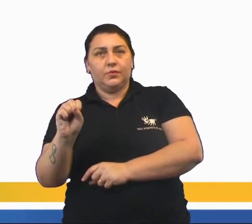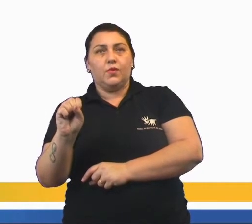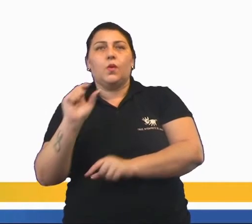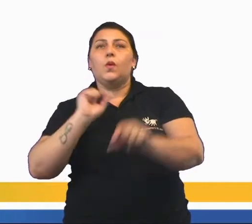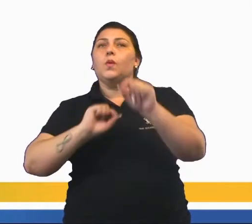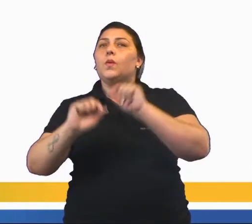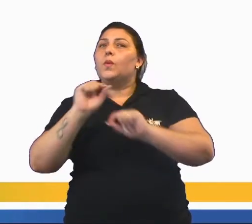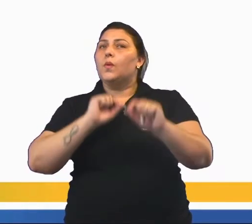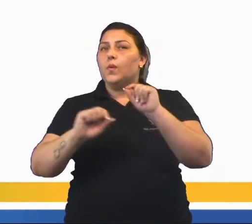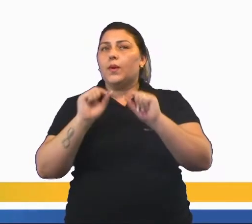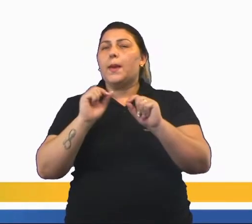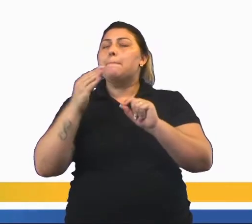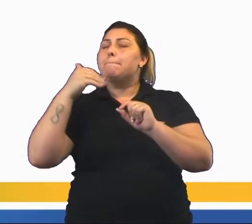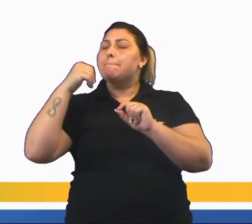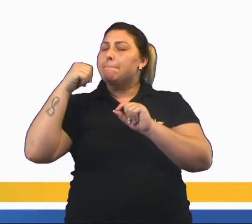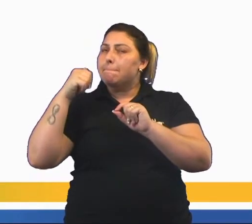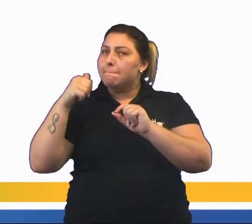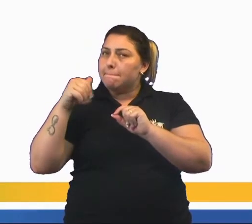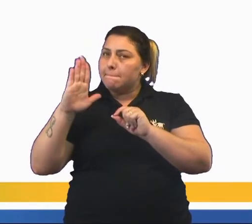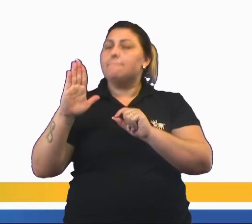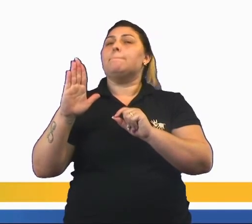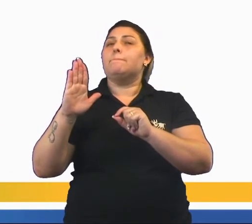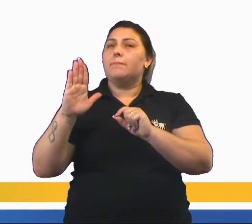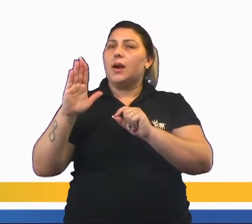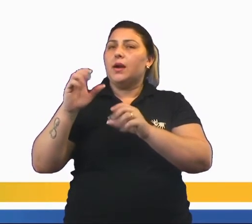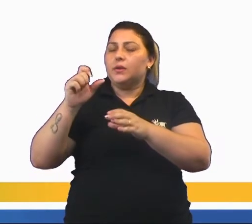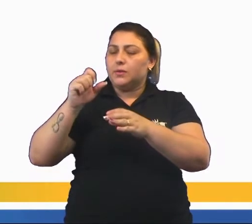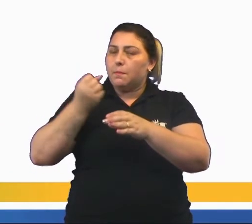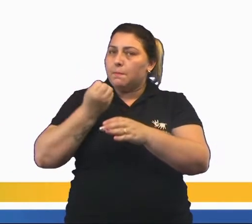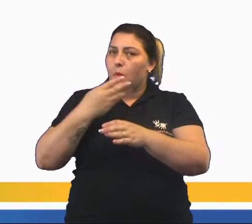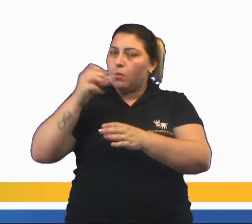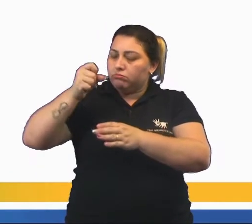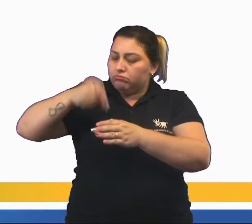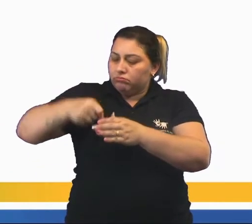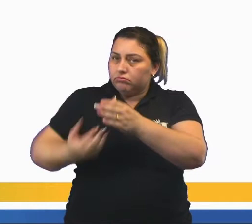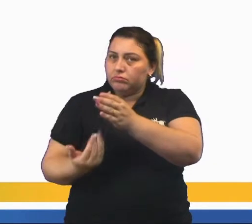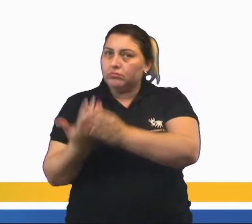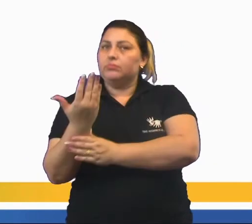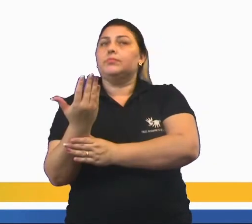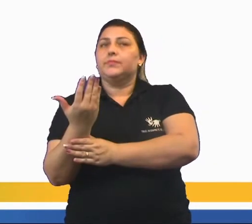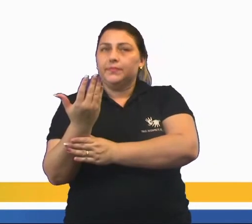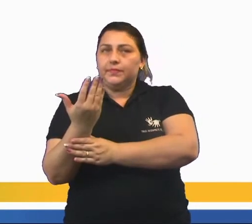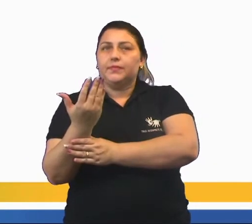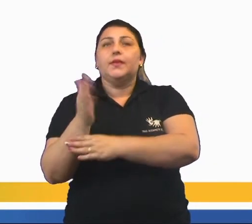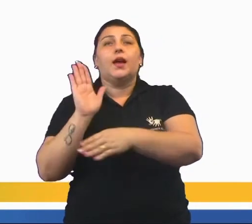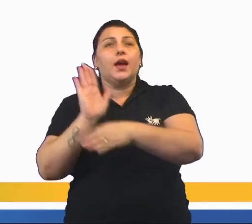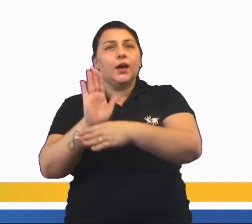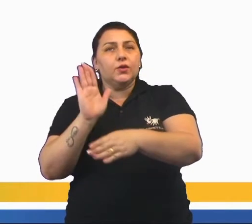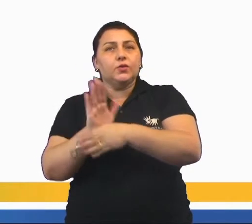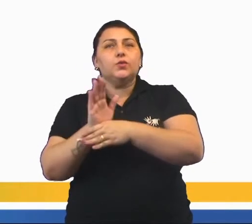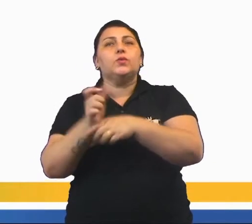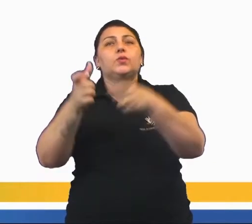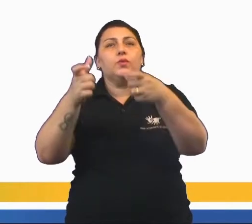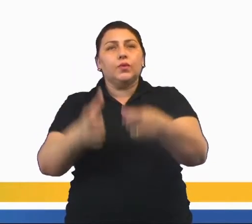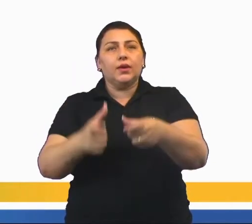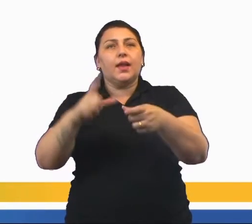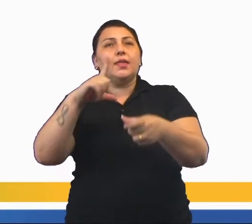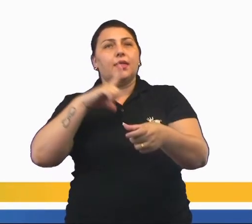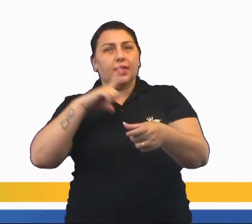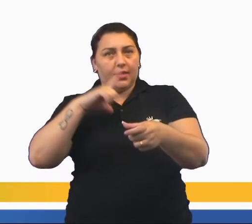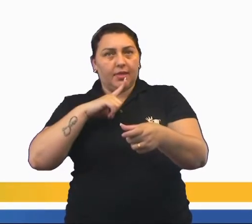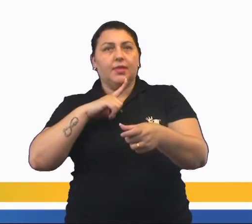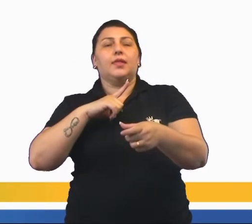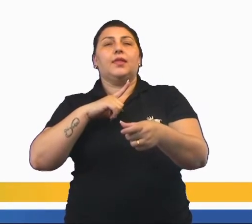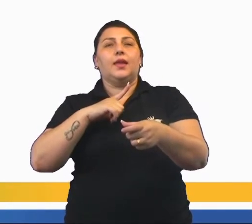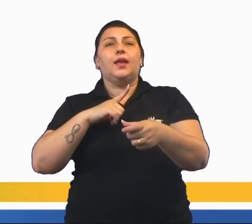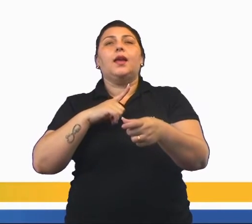o que o torna extremamente fértil. Este humus ajuda o terreno a conter a